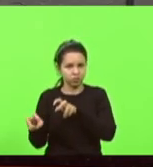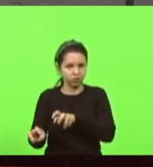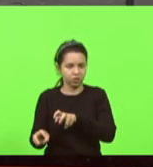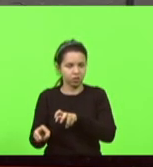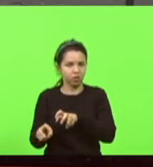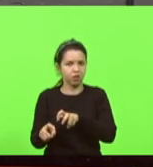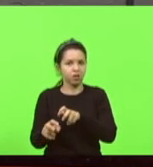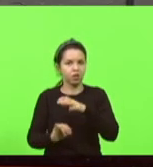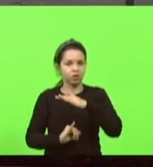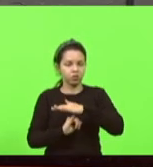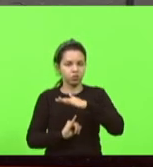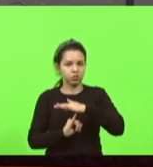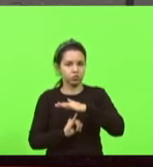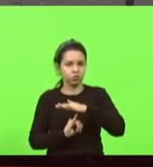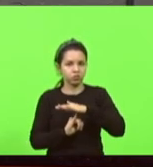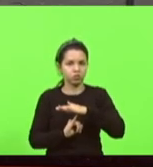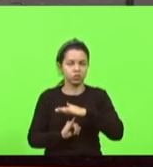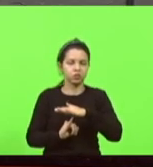projetos